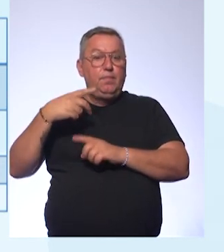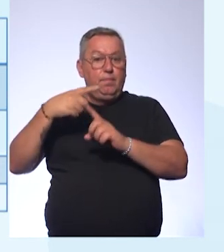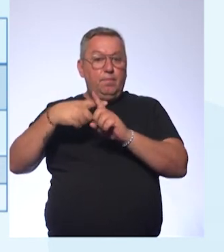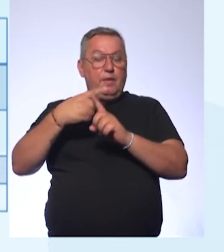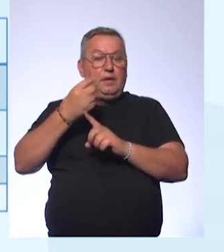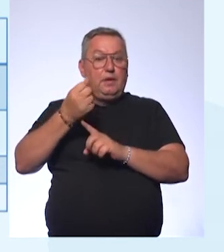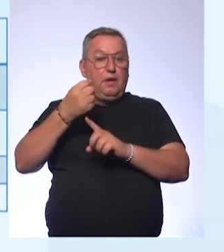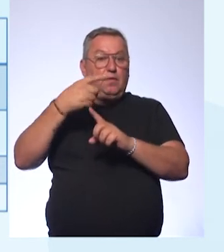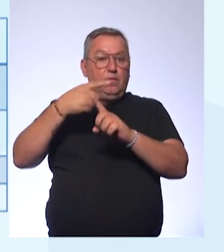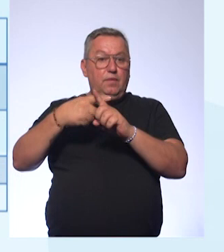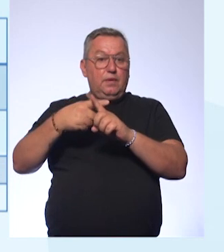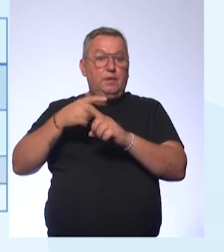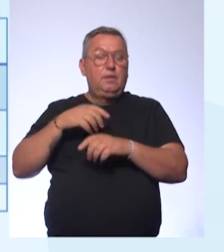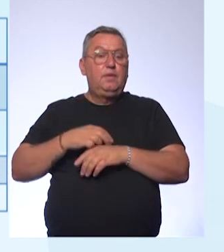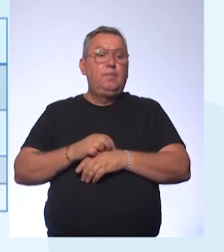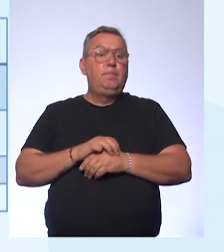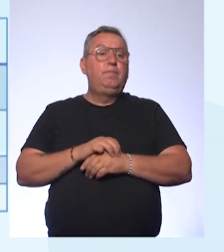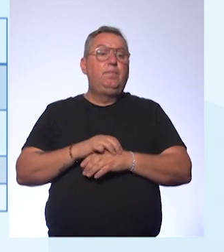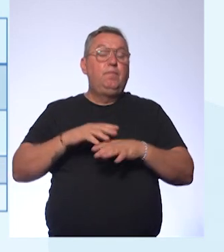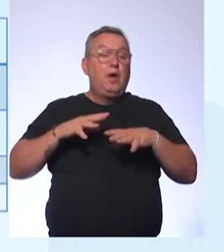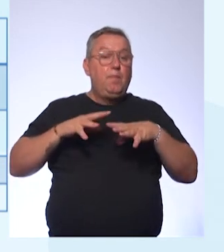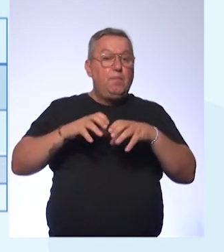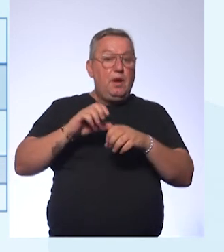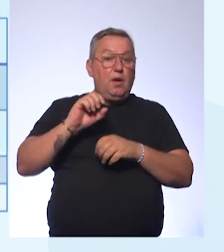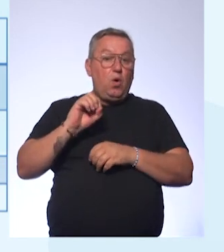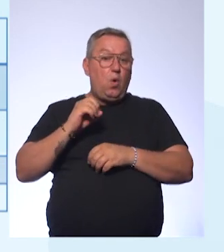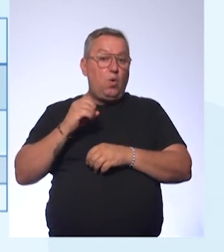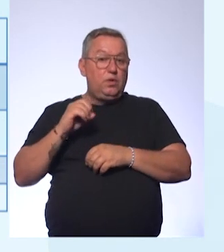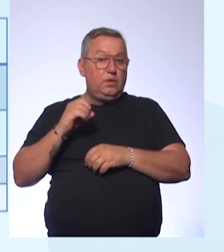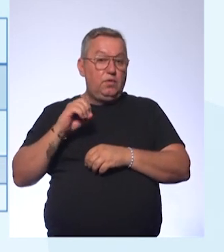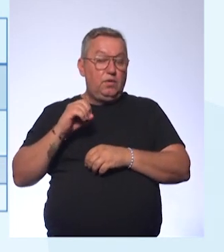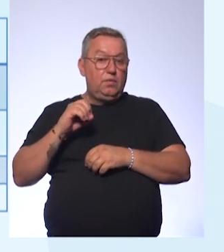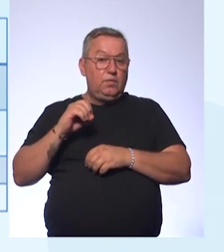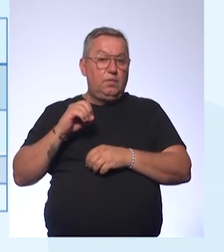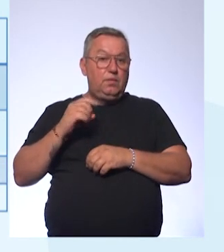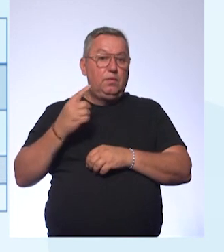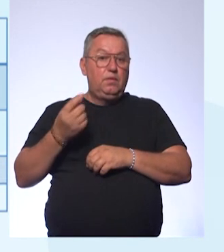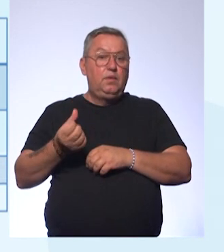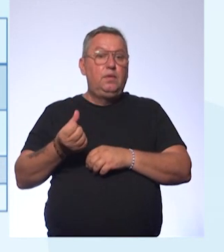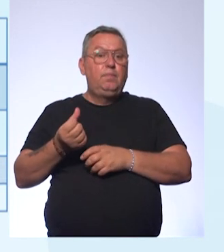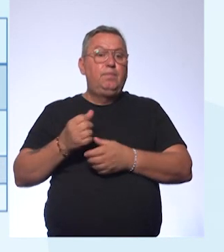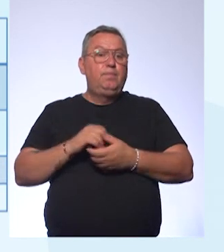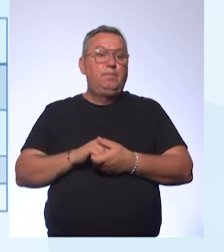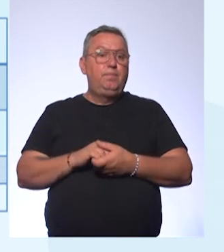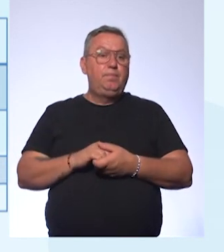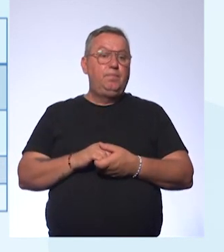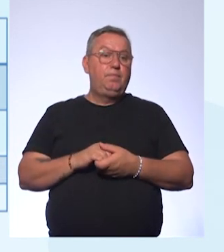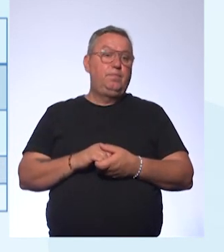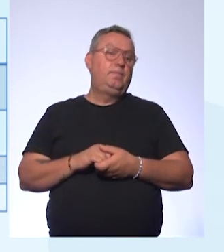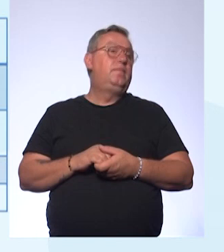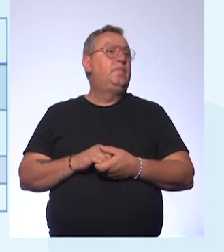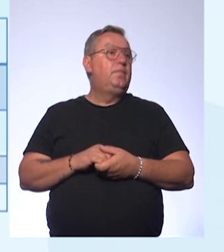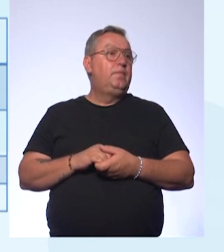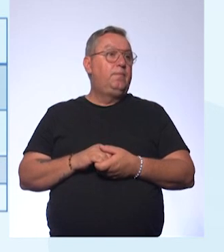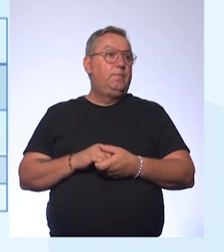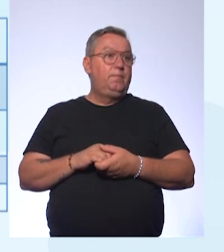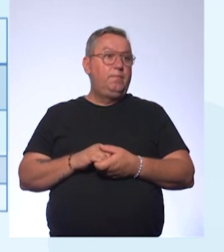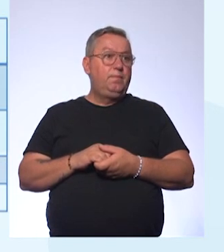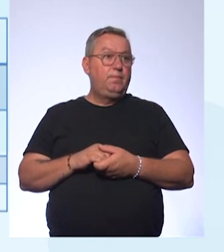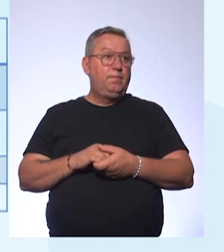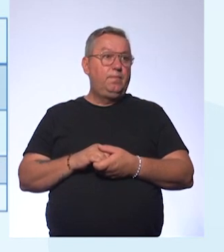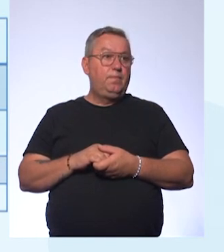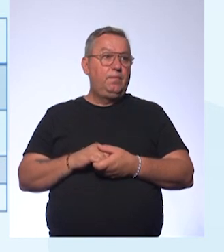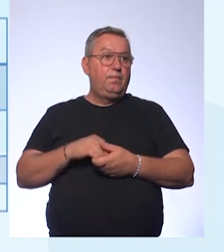6 vezes a massa do oxigênio, que é igual a 16. 6 vezes 16 é igual a